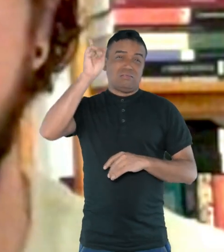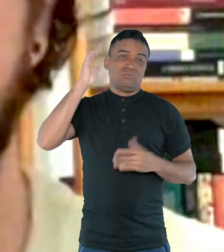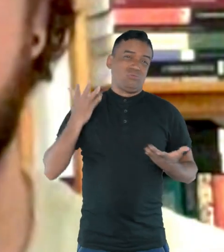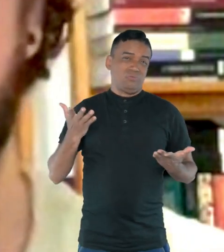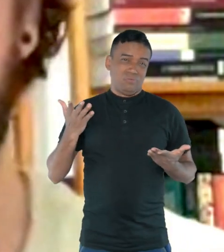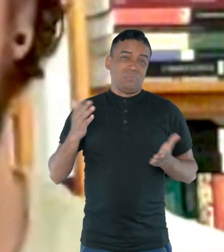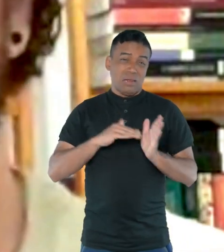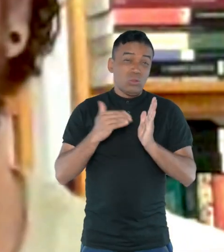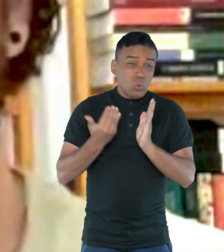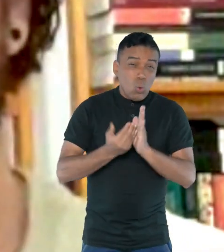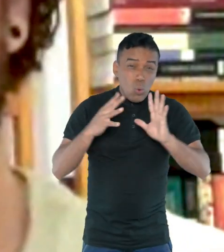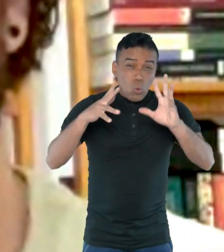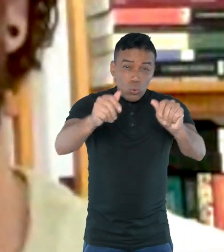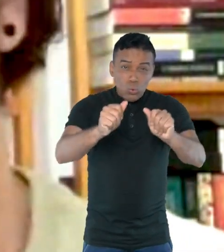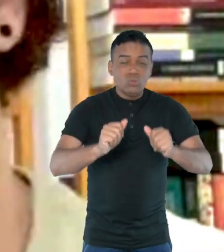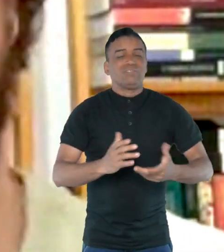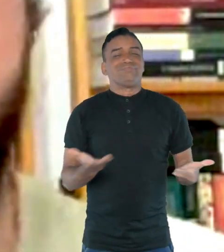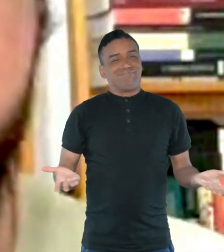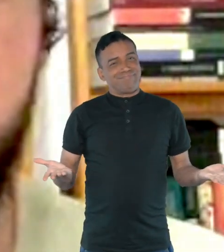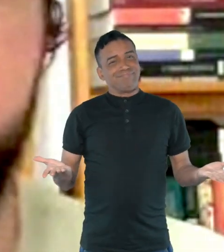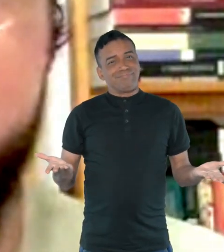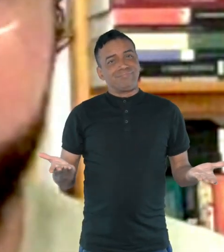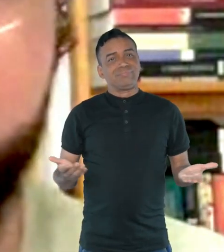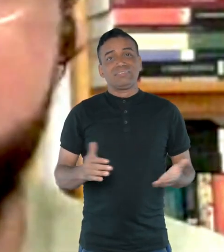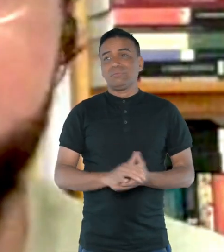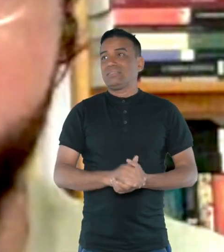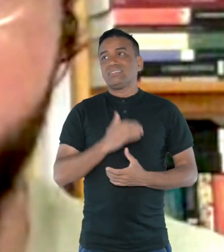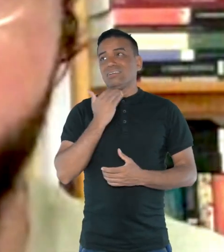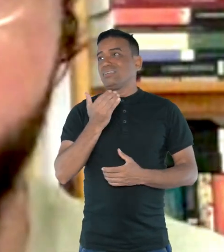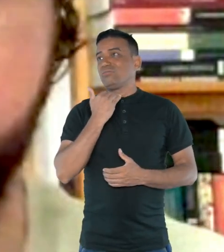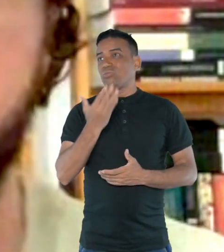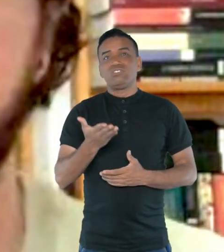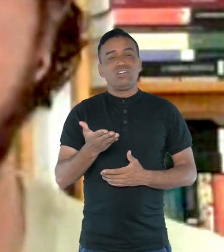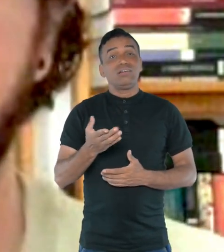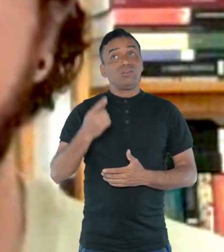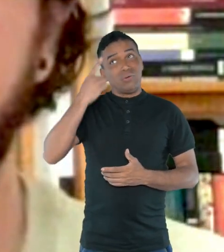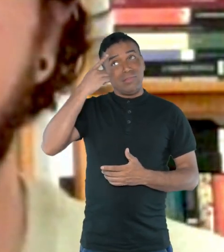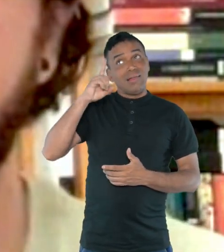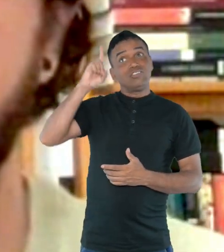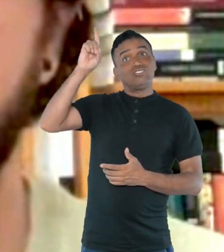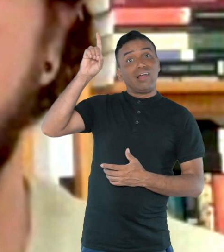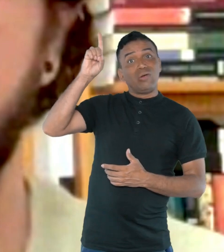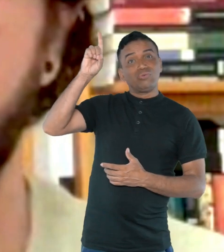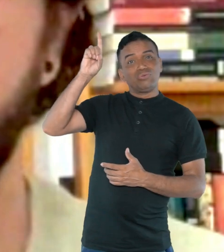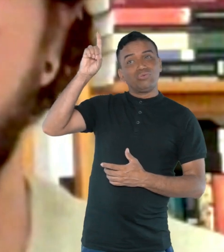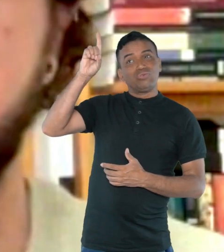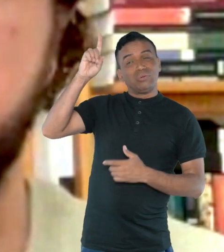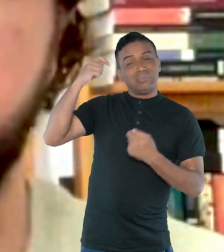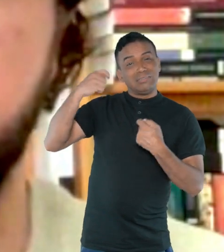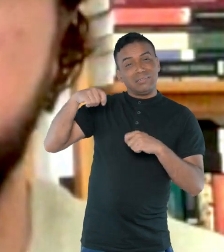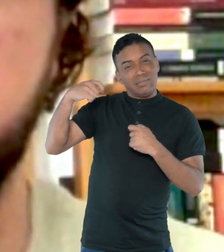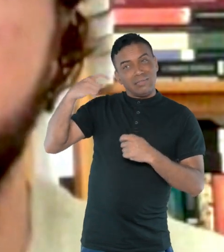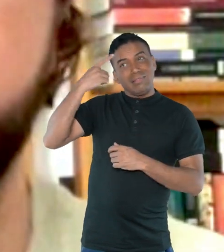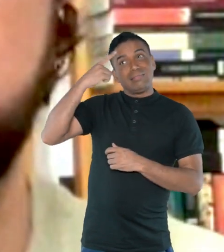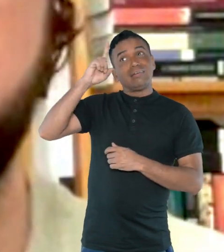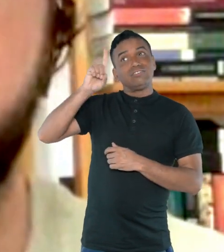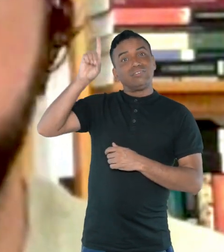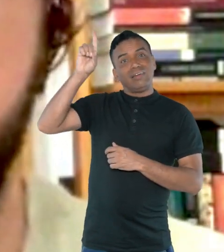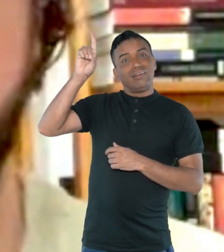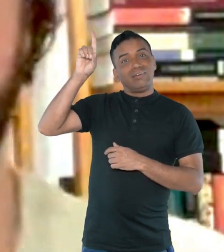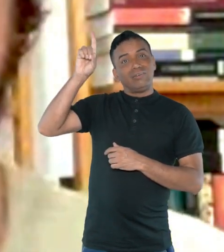e que isso, assim, não tem jeito, passa pela ideia de Deus, passa pela ideia de